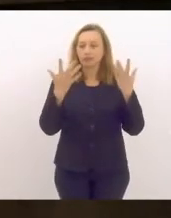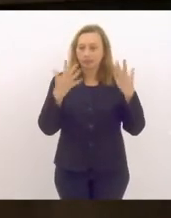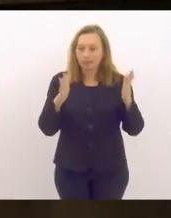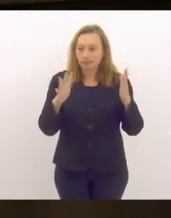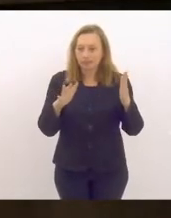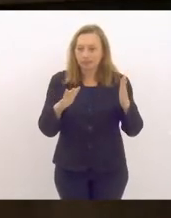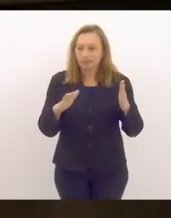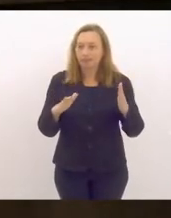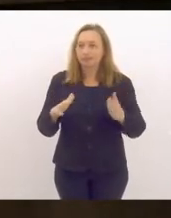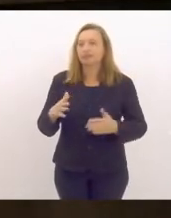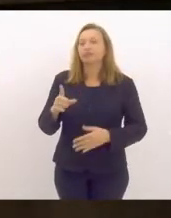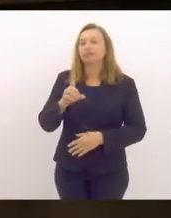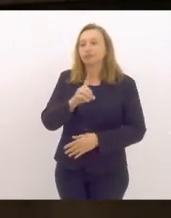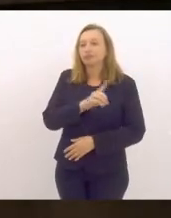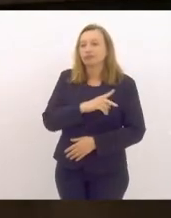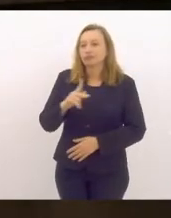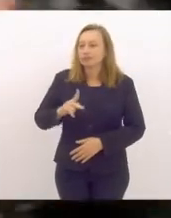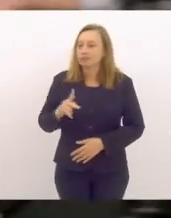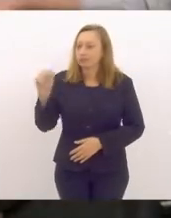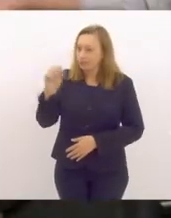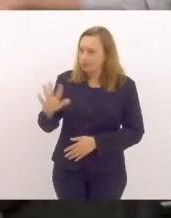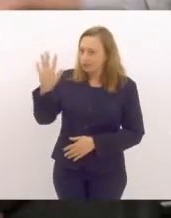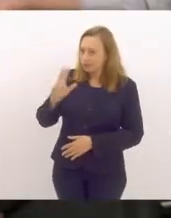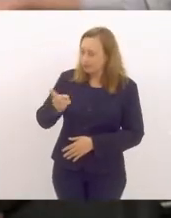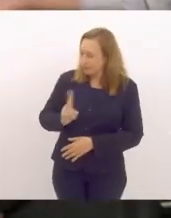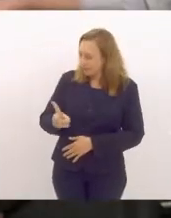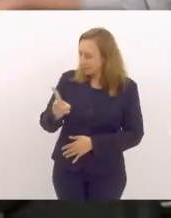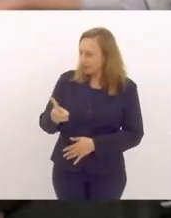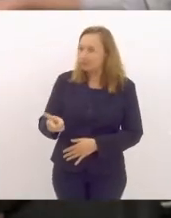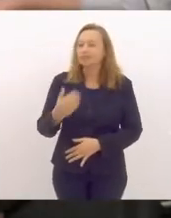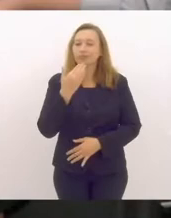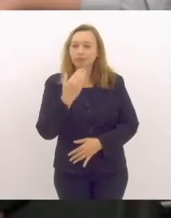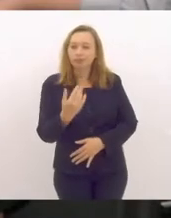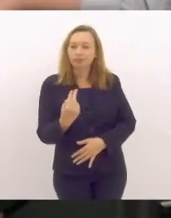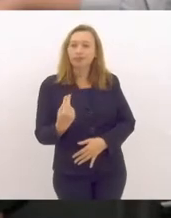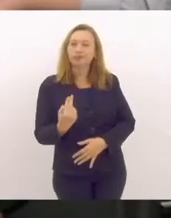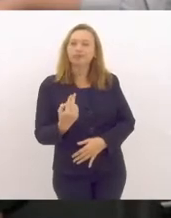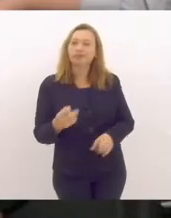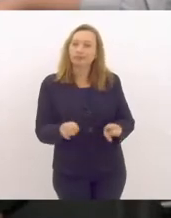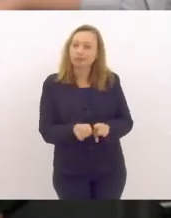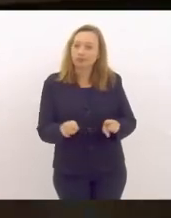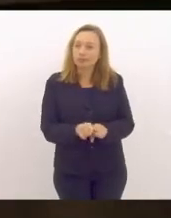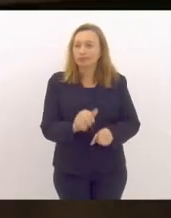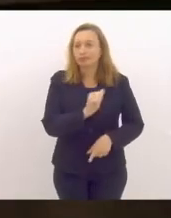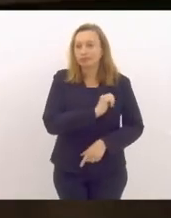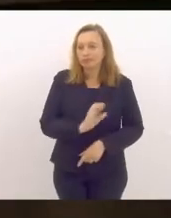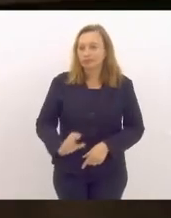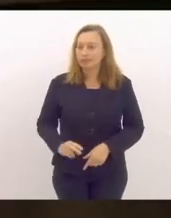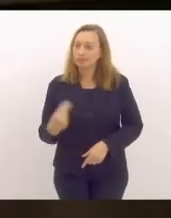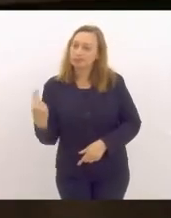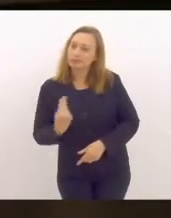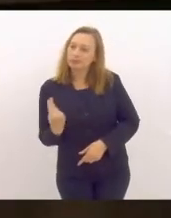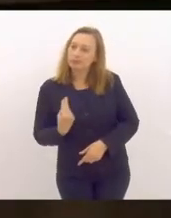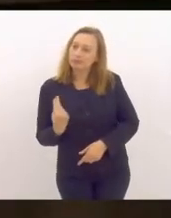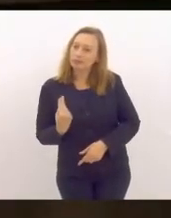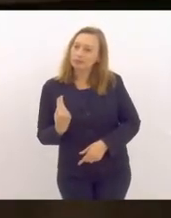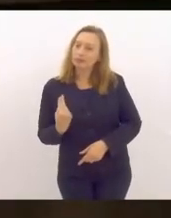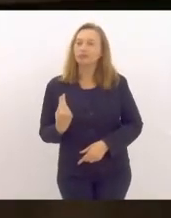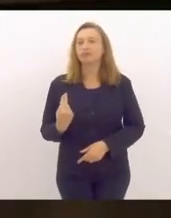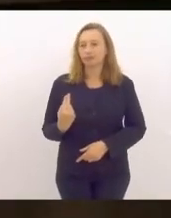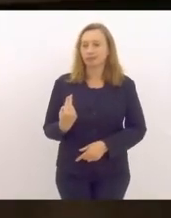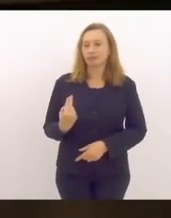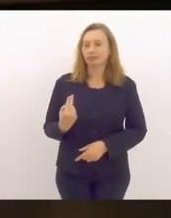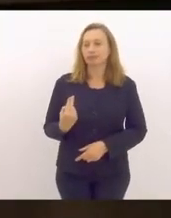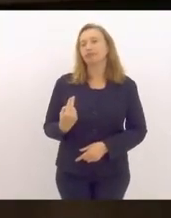parabéns, querido defensor público-geral, para sempre. Eu peço também ao André, em nome da bancada do PSB, a coautoria